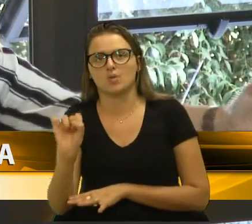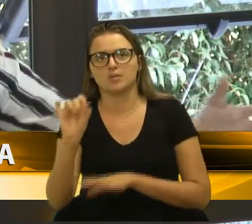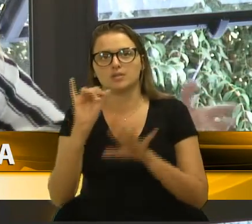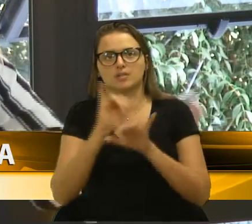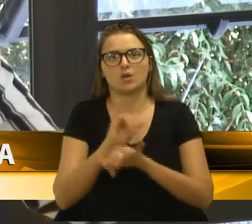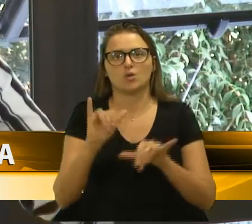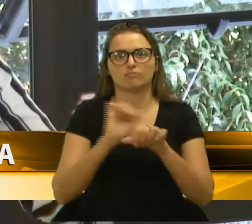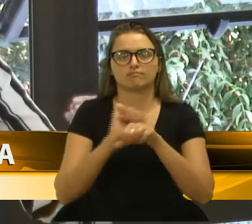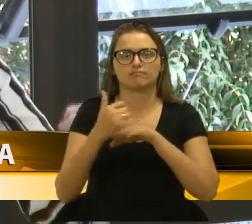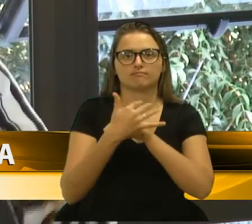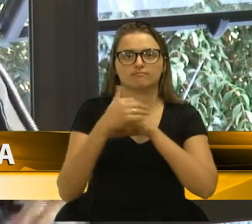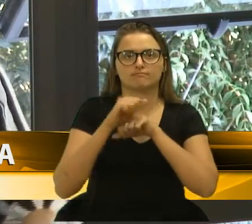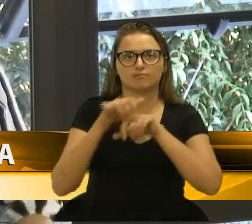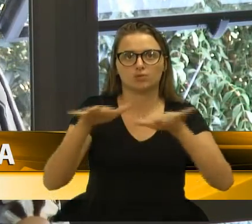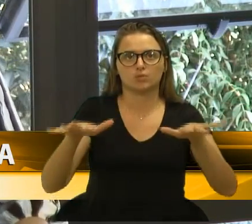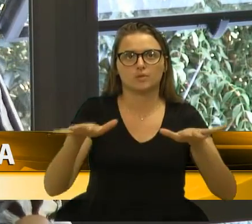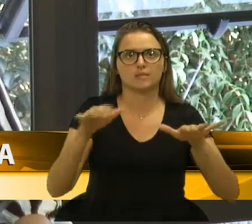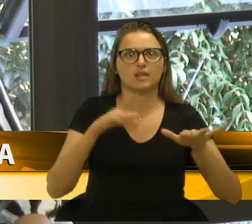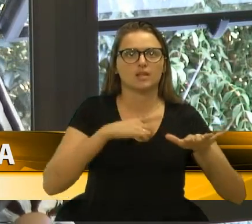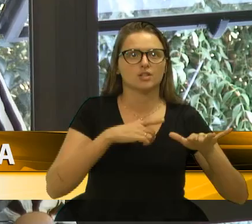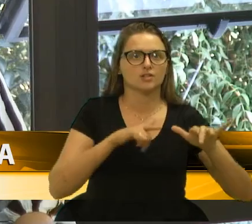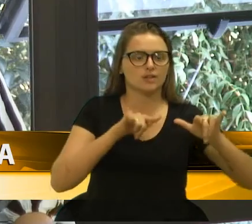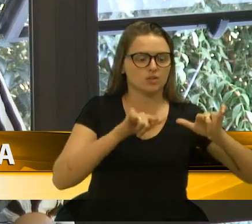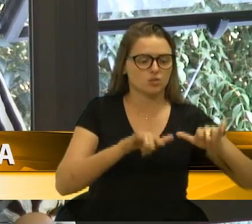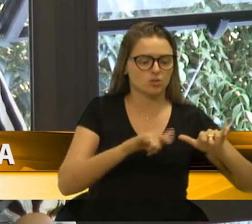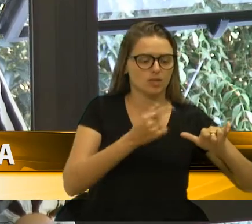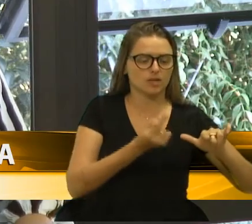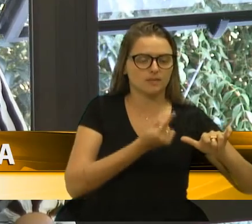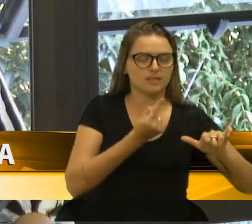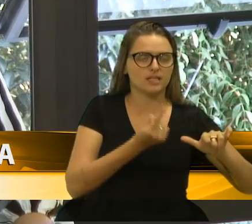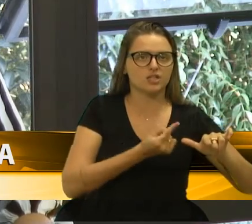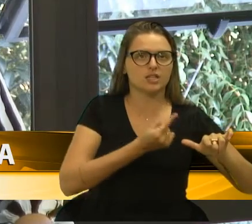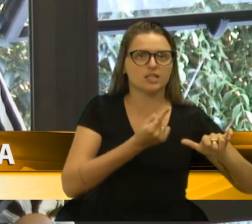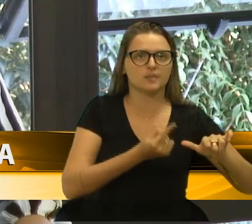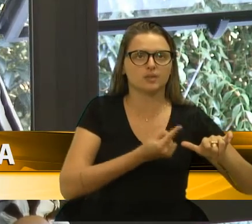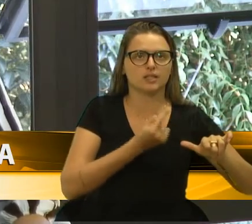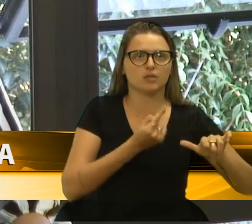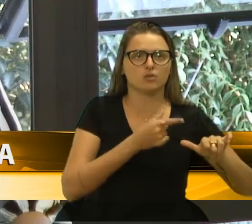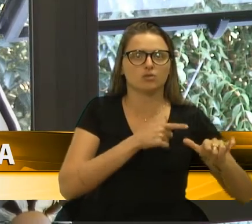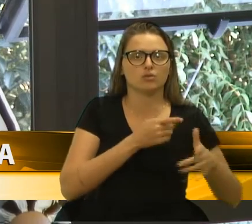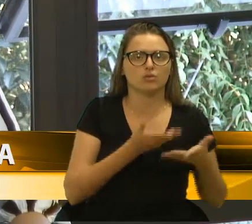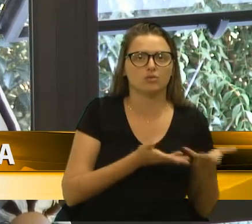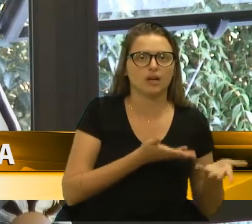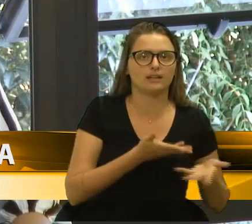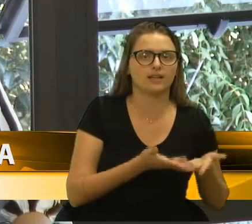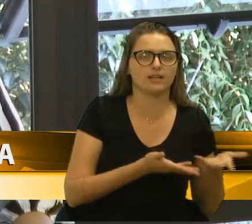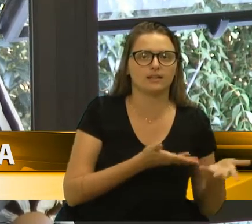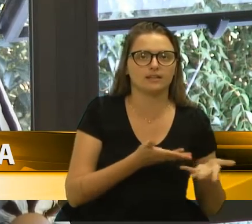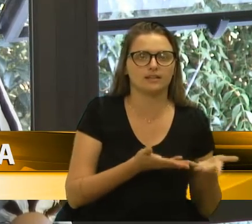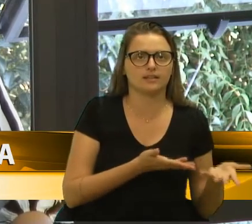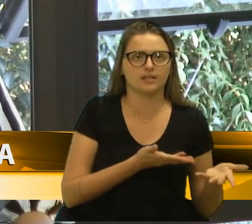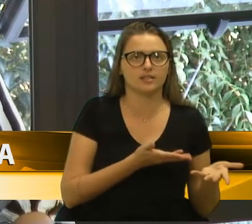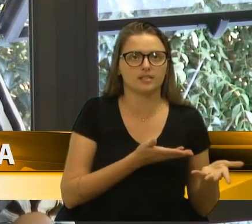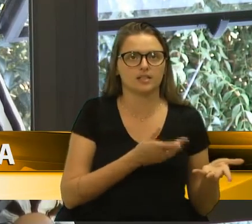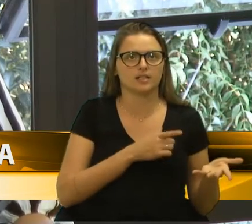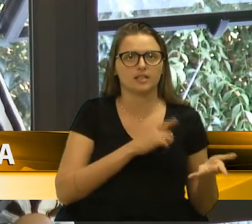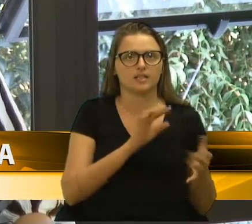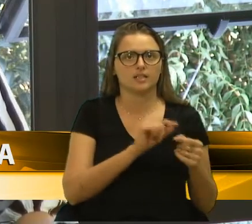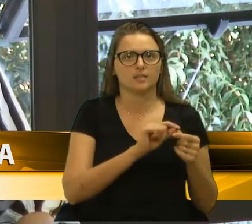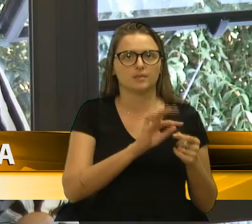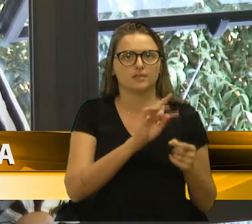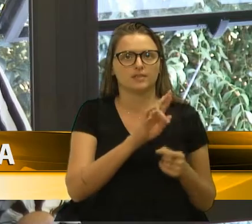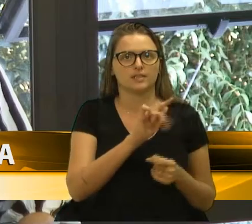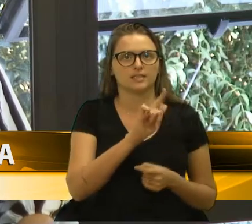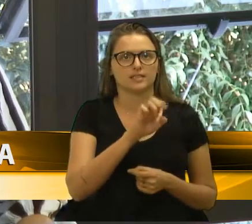vírus. A minha ideia é que tivesse um local centralizado para atendimento para quem tem os sintomas, para triagem, entende?